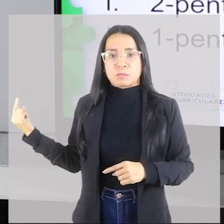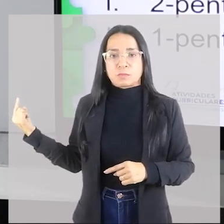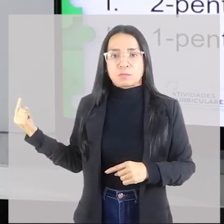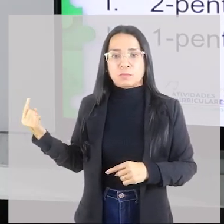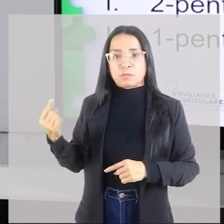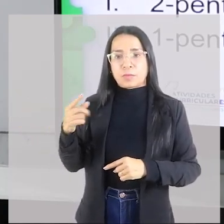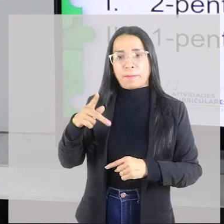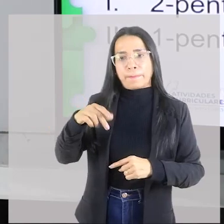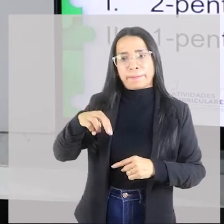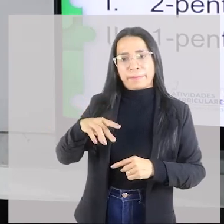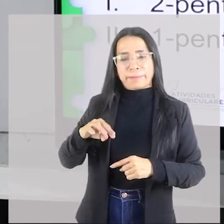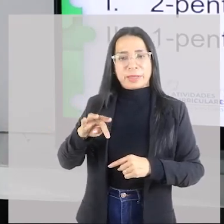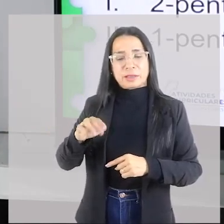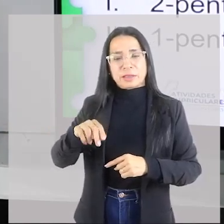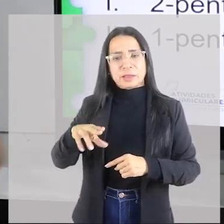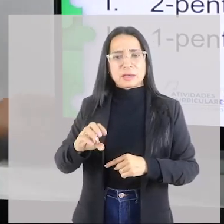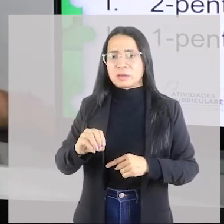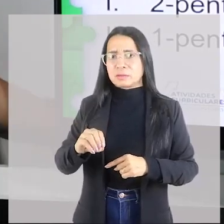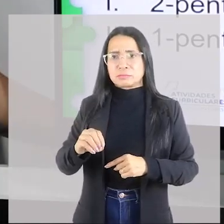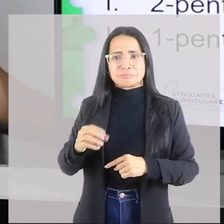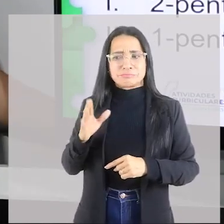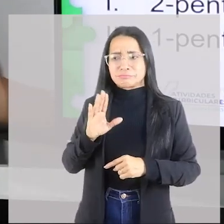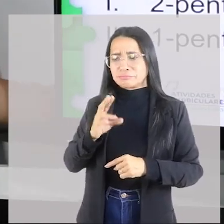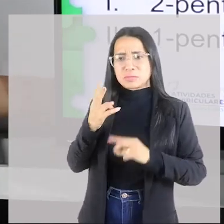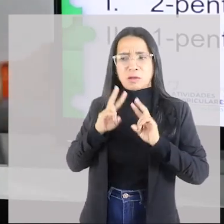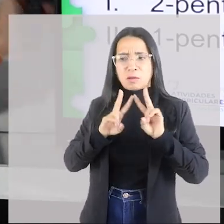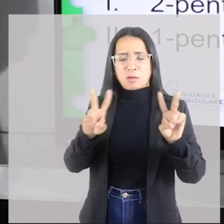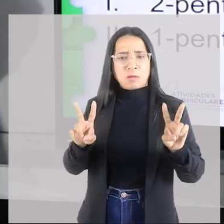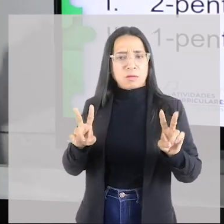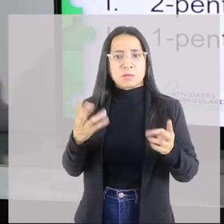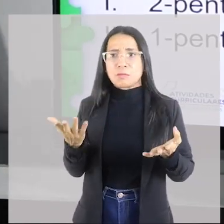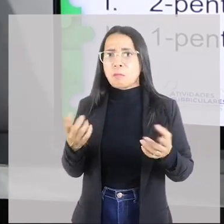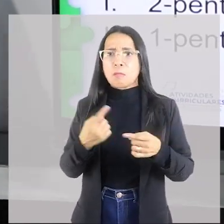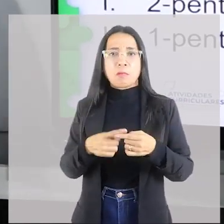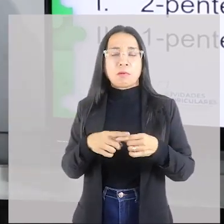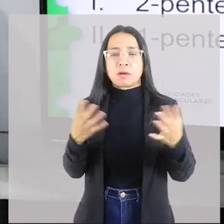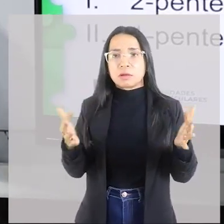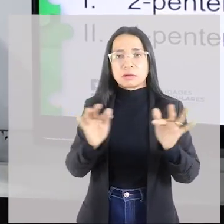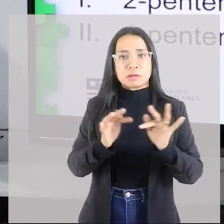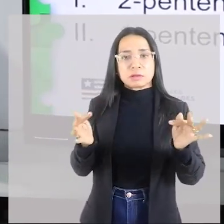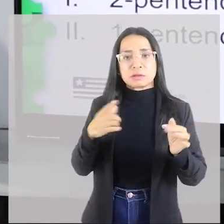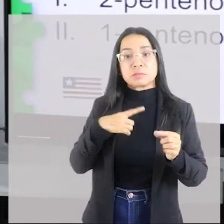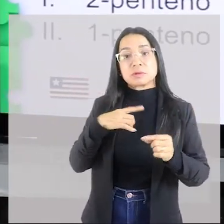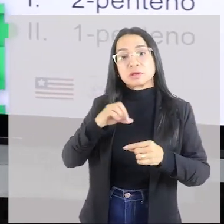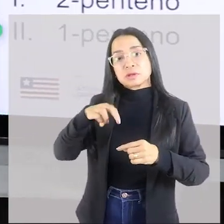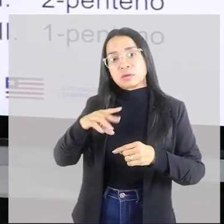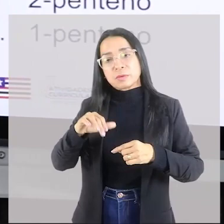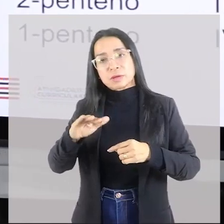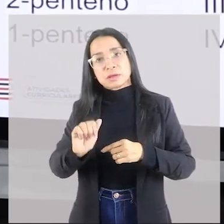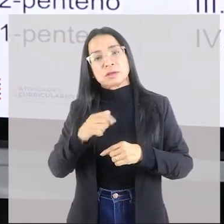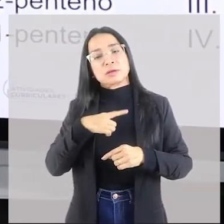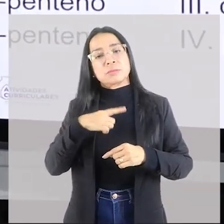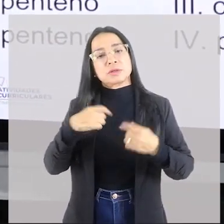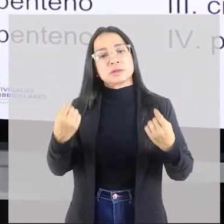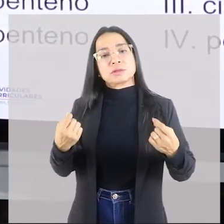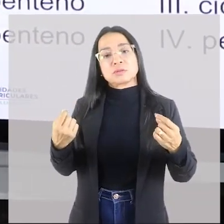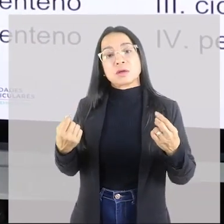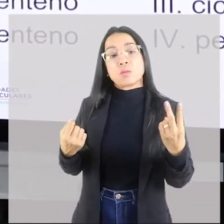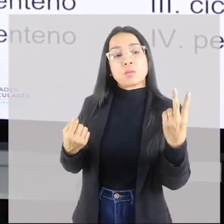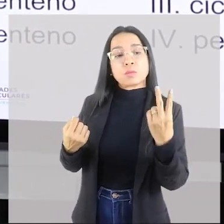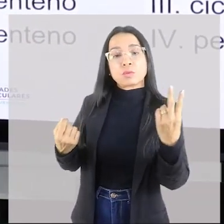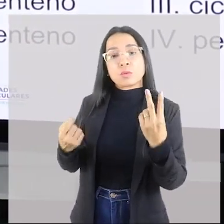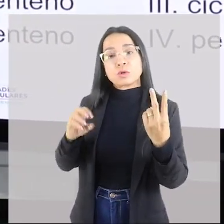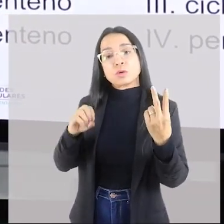Pentano eu nem olho. Daniel, por que tu não vai nem olhar para pentano? Simples. Para ter isomeria geométrica, eu preciso ter uma dupla ou uma estrutura